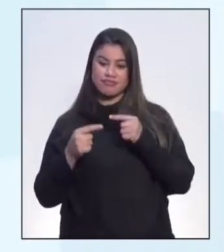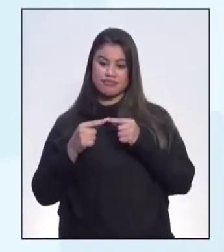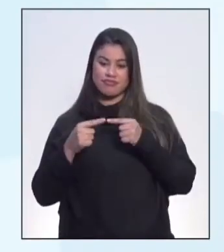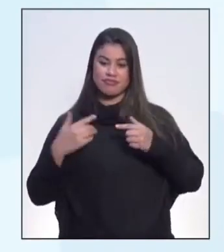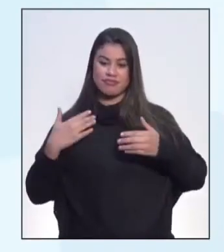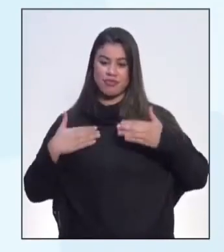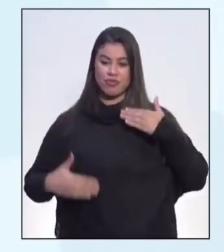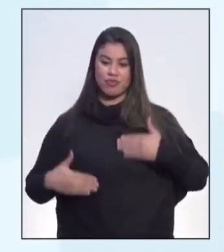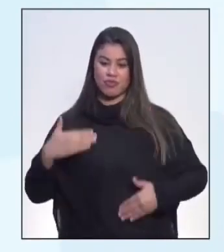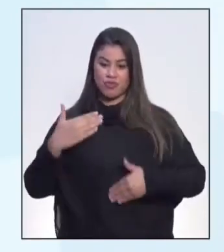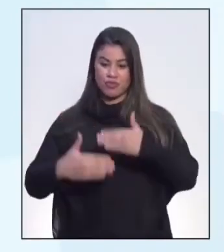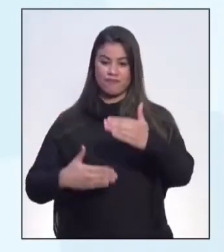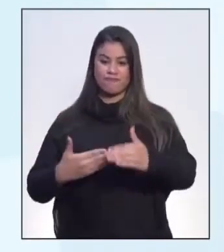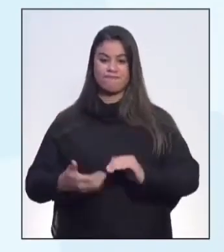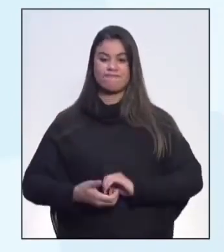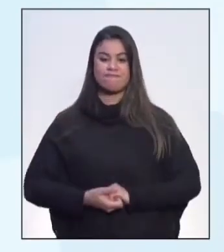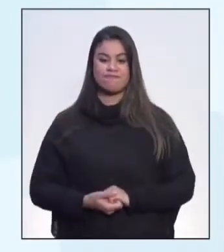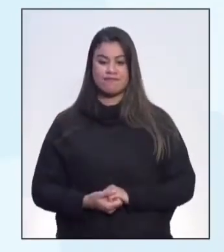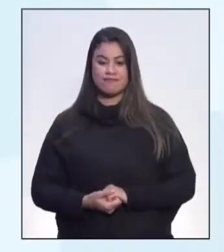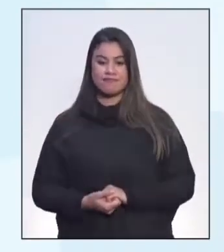puberdade.